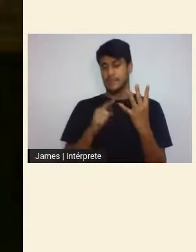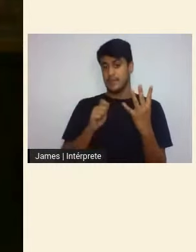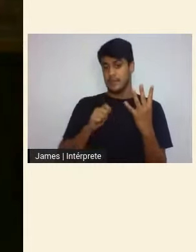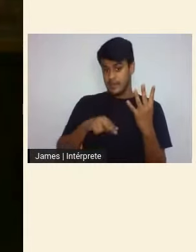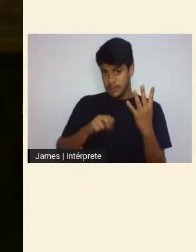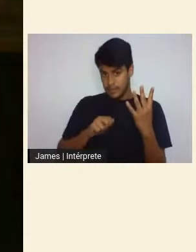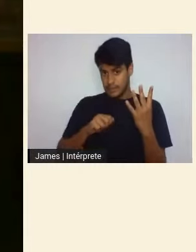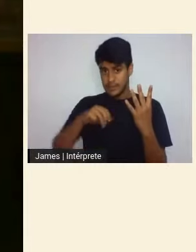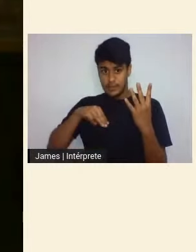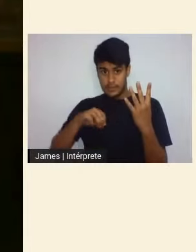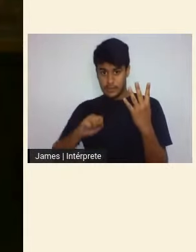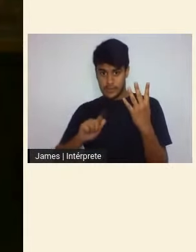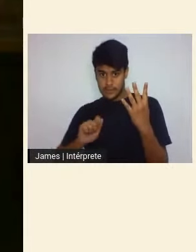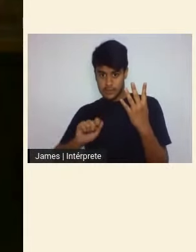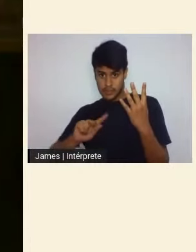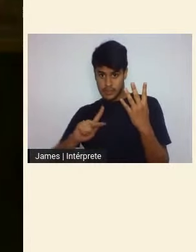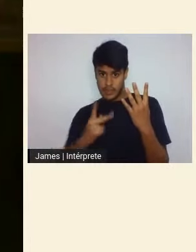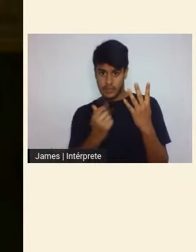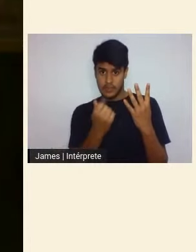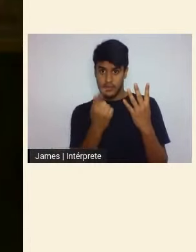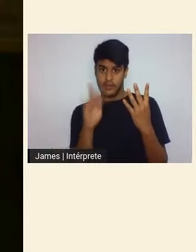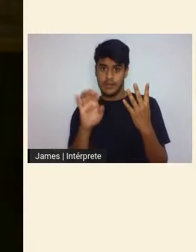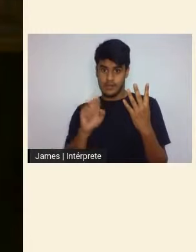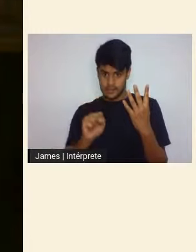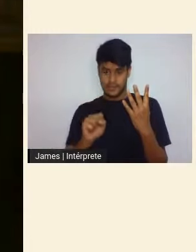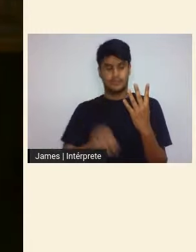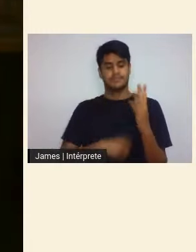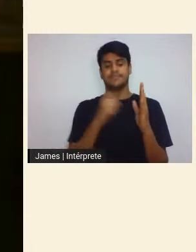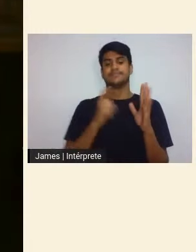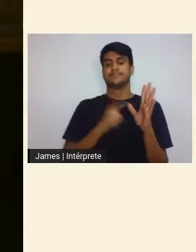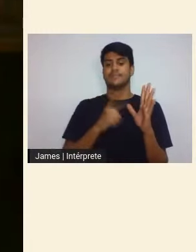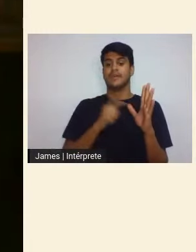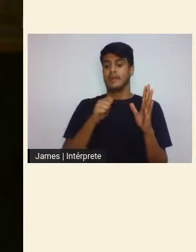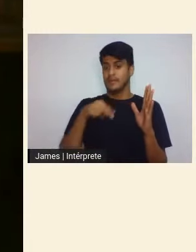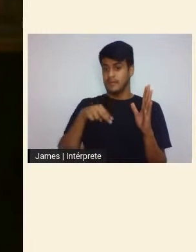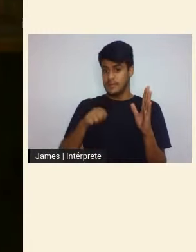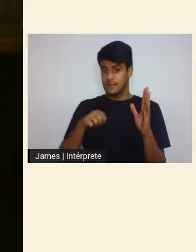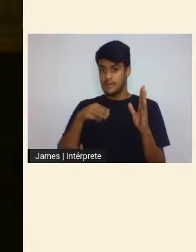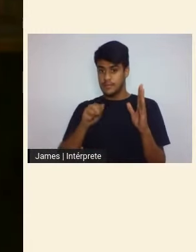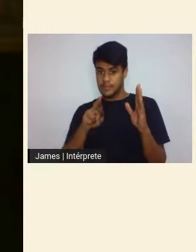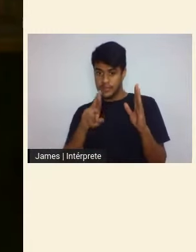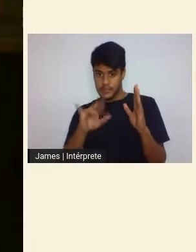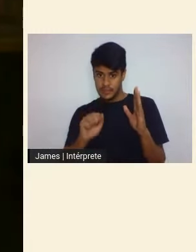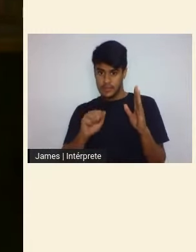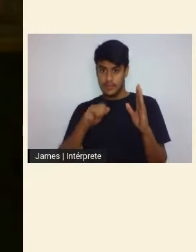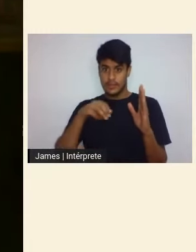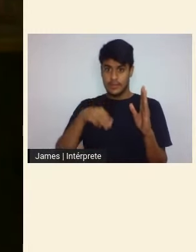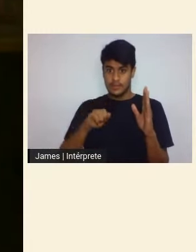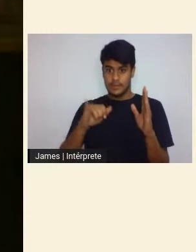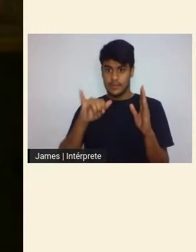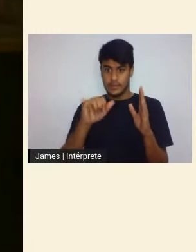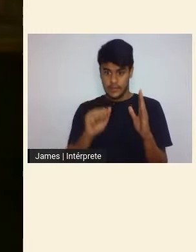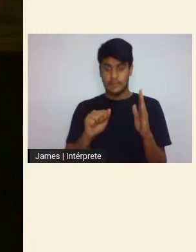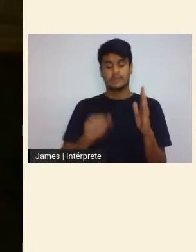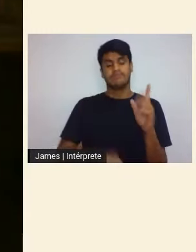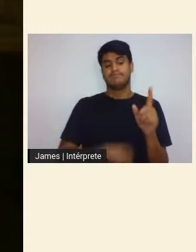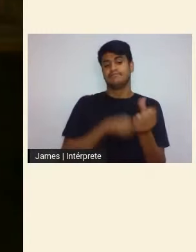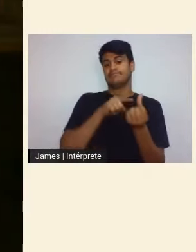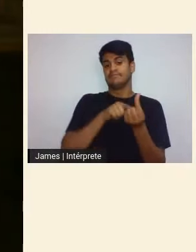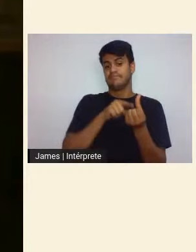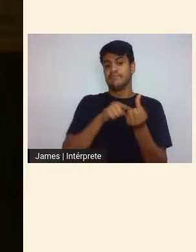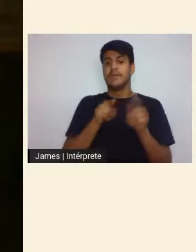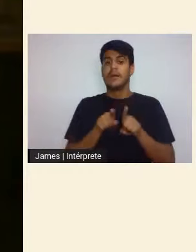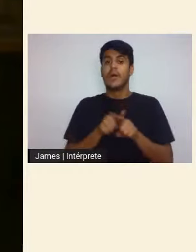né, com a Ana, que eu já falei aqui, Ana Maia, Ana Maria Maia, que está mediando, e o querido Durval Diniz, pois não é